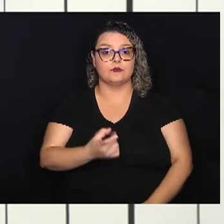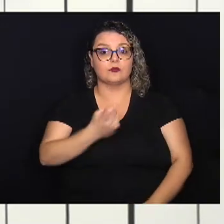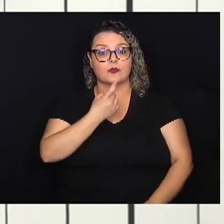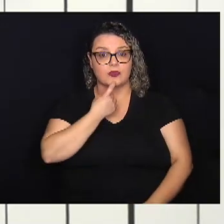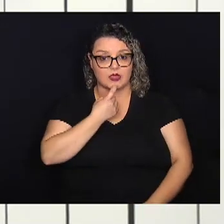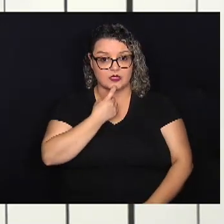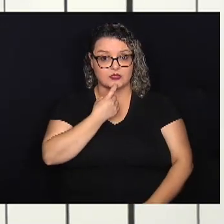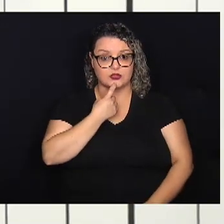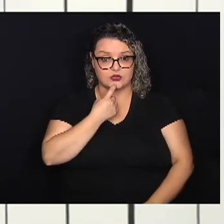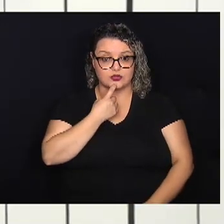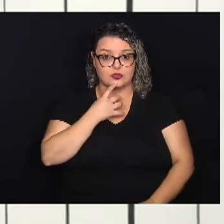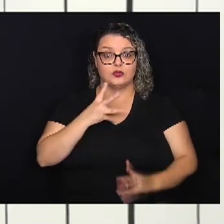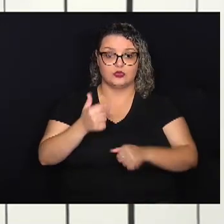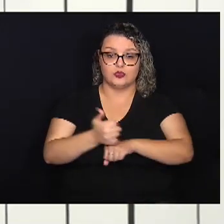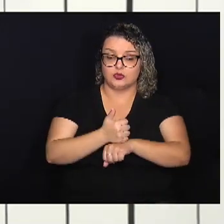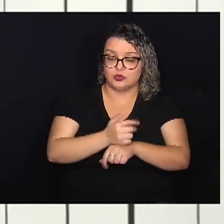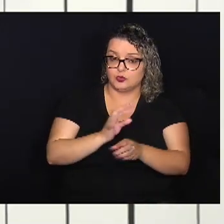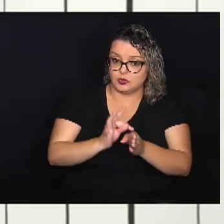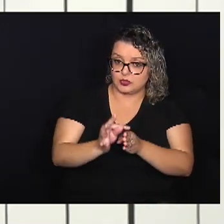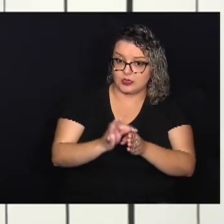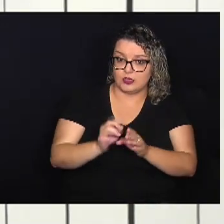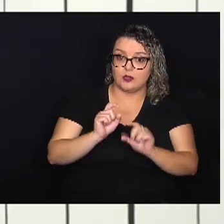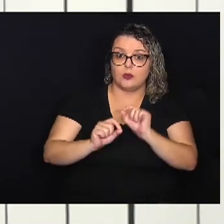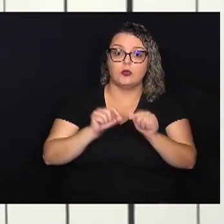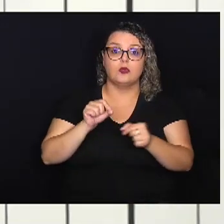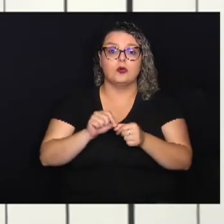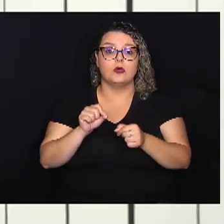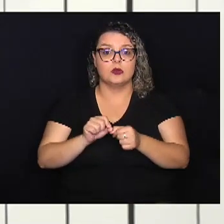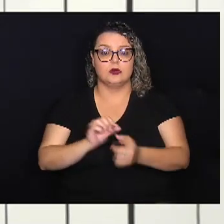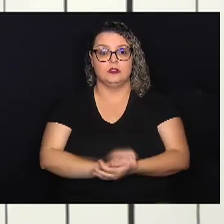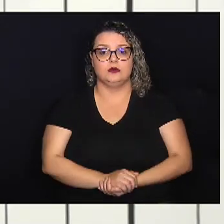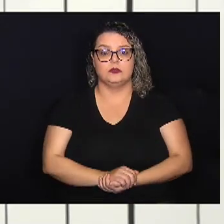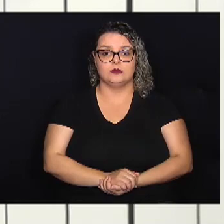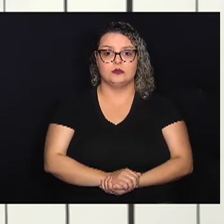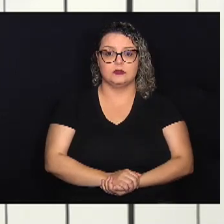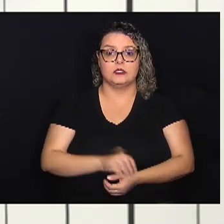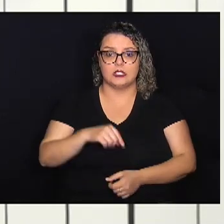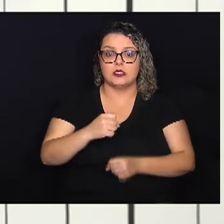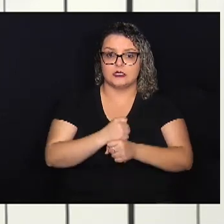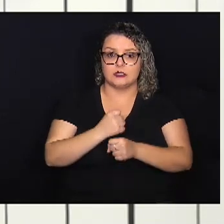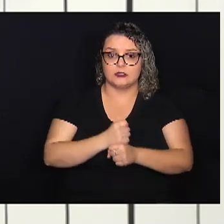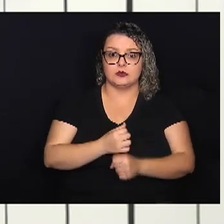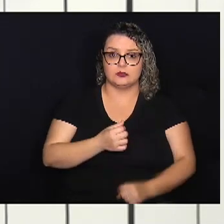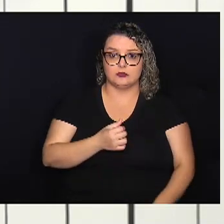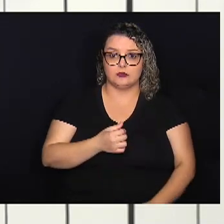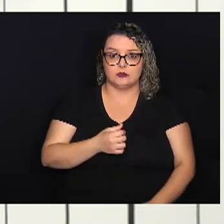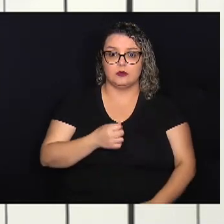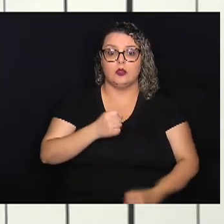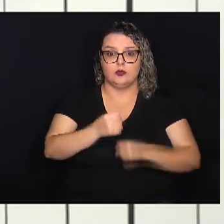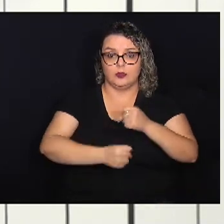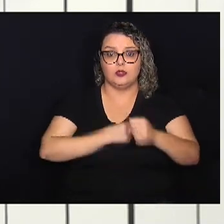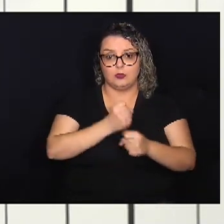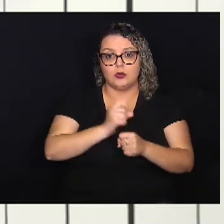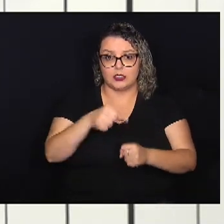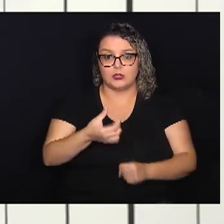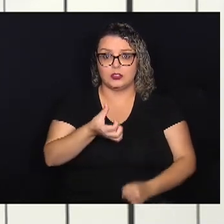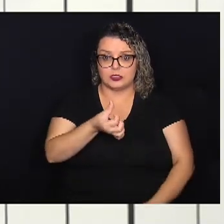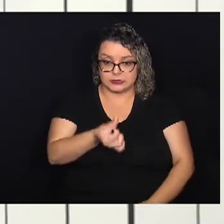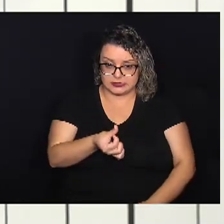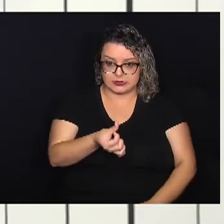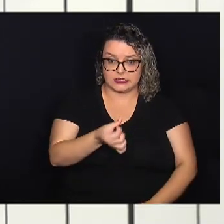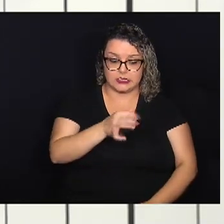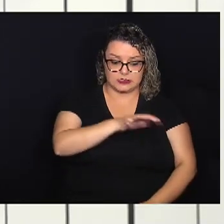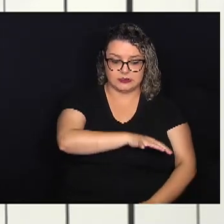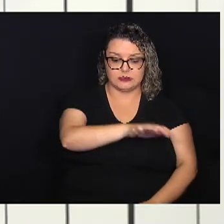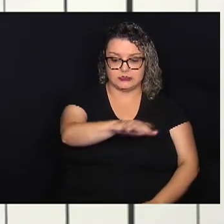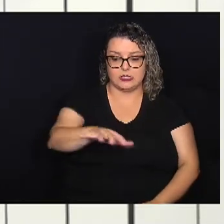aí os conselheiros tutelares, o que eles fazem? E esse ano a gente vai ter para o ano que vem, né, 6 conselhos em Campinas. Até